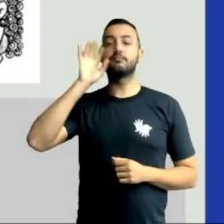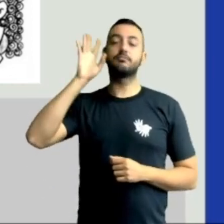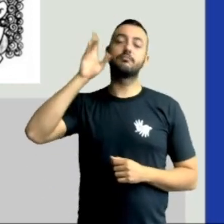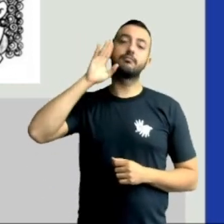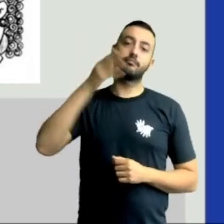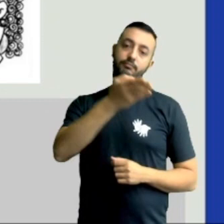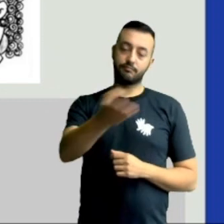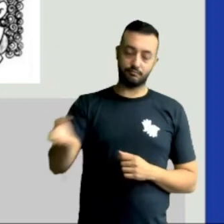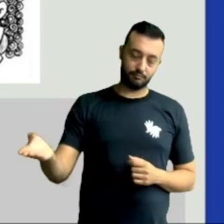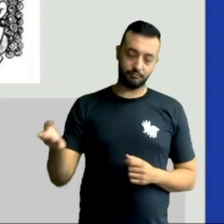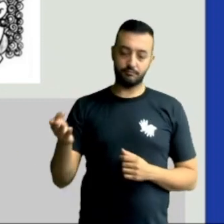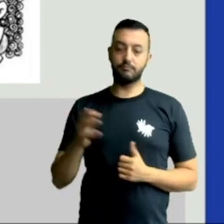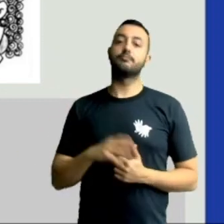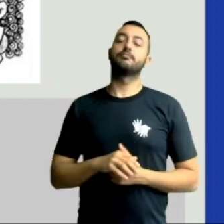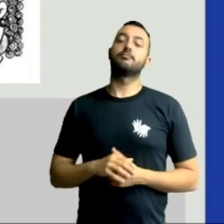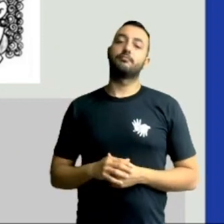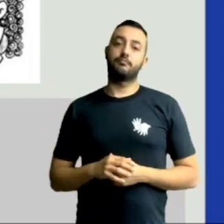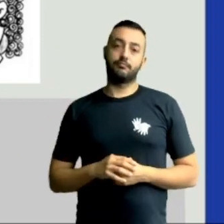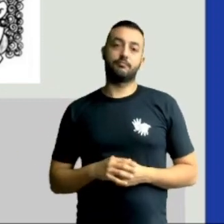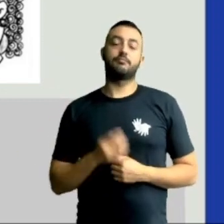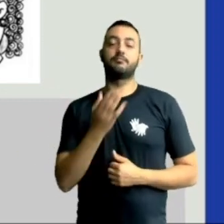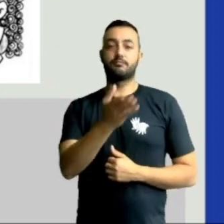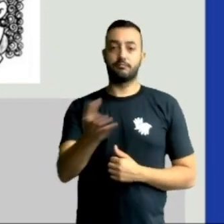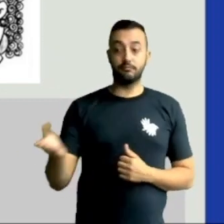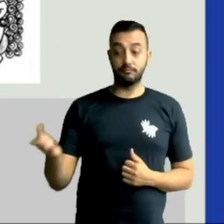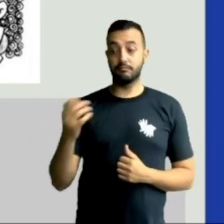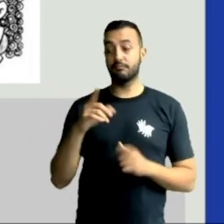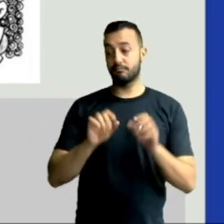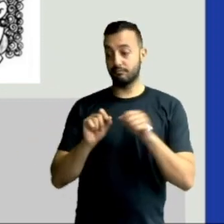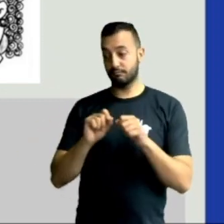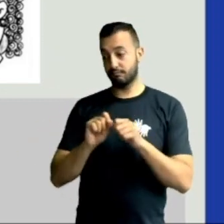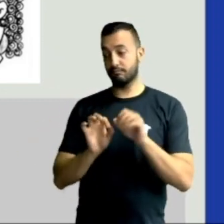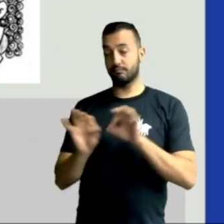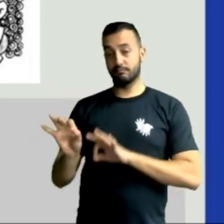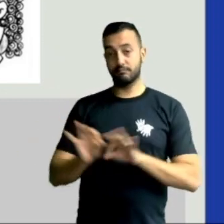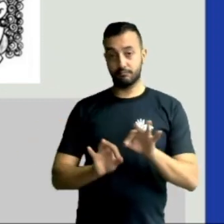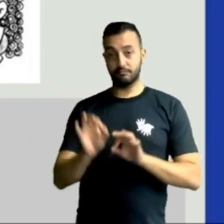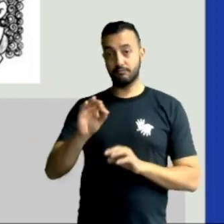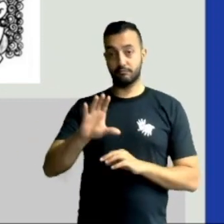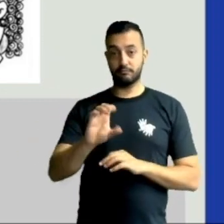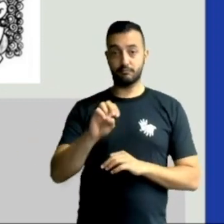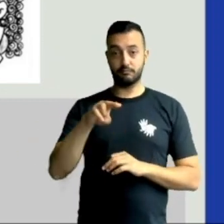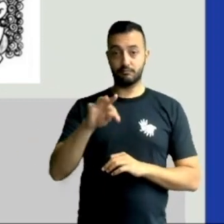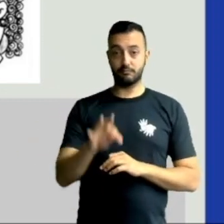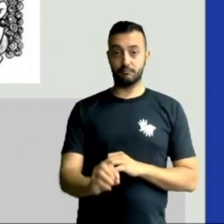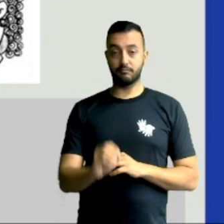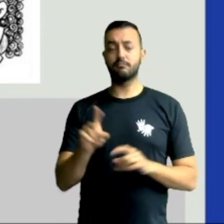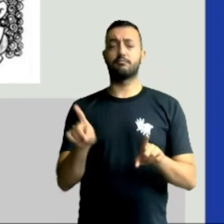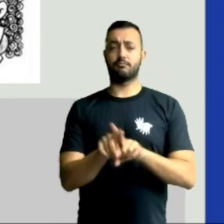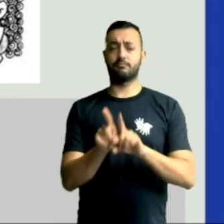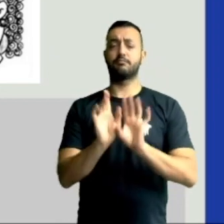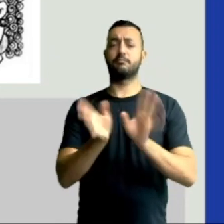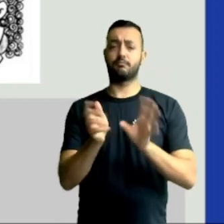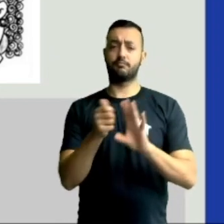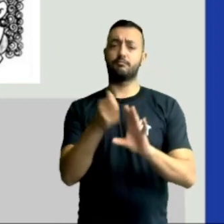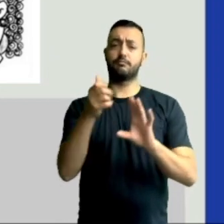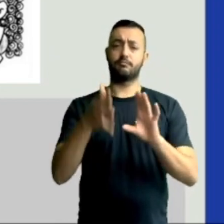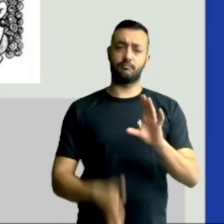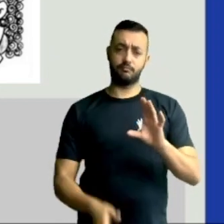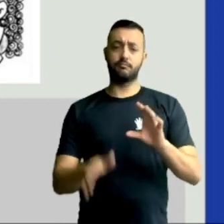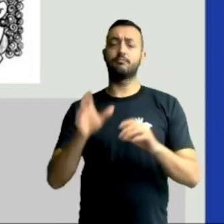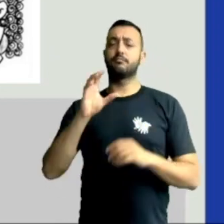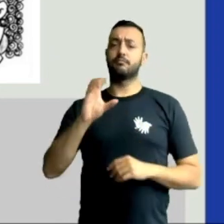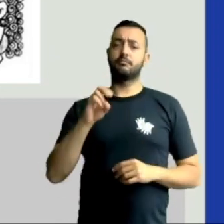imaginação de vocês e vocês vão produzir um conto, certo? Nós já vimos aqui também características do